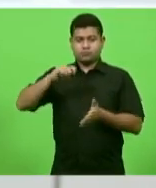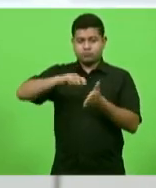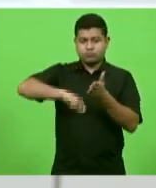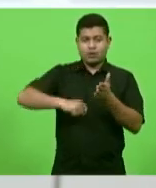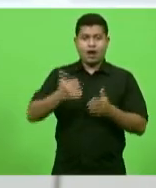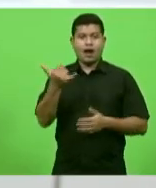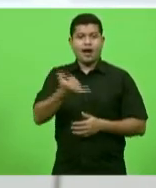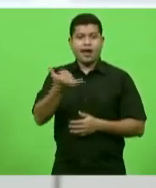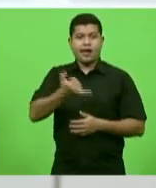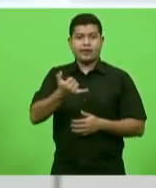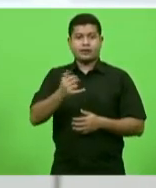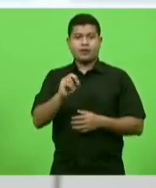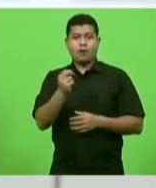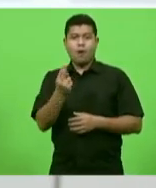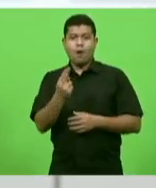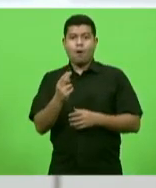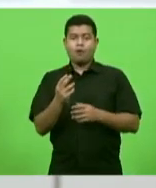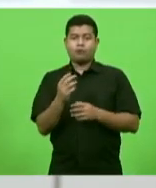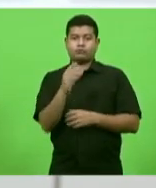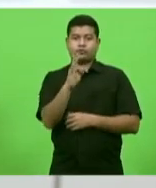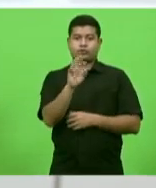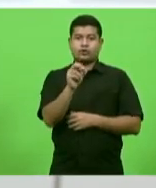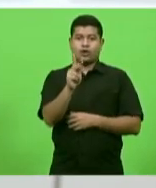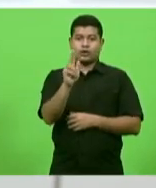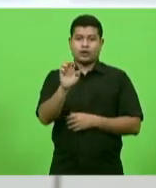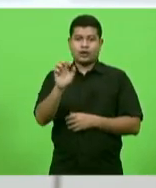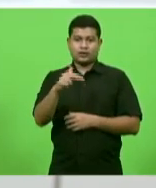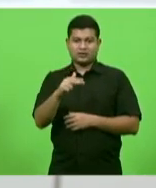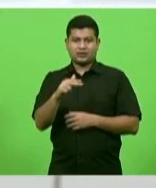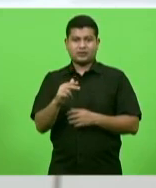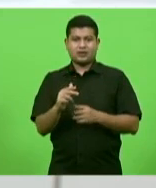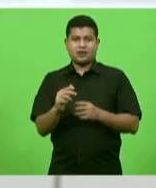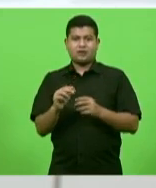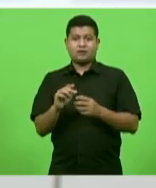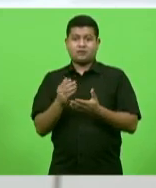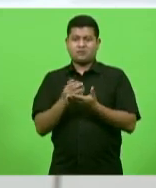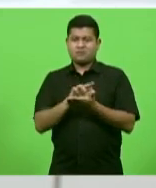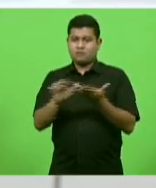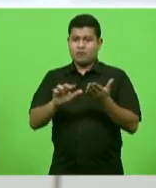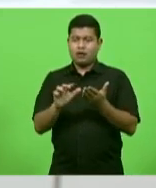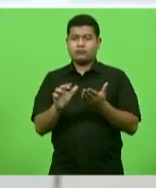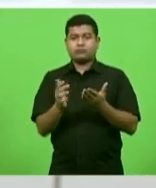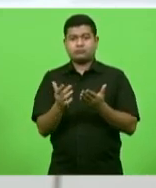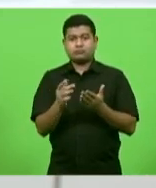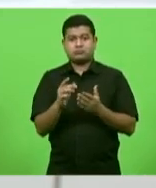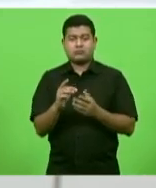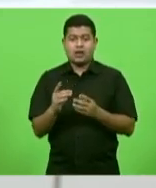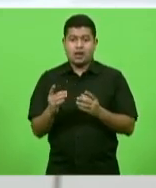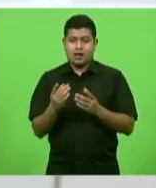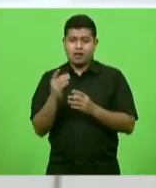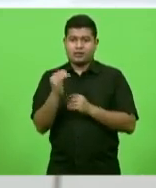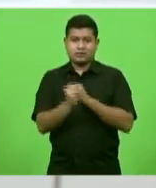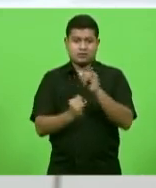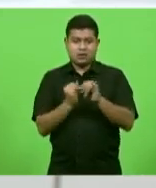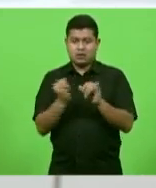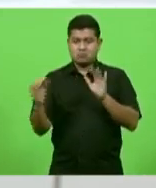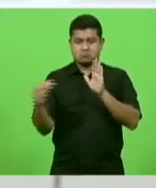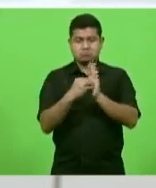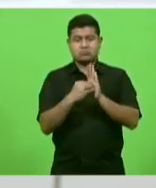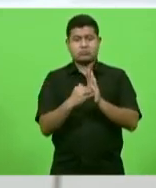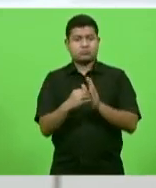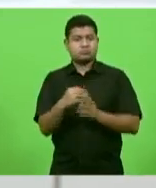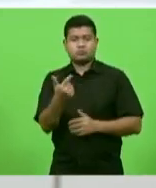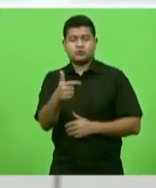digital toquem o outro instrumento eletrônico similar ao visto